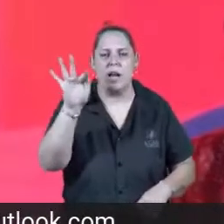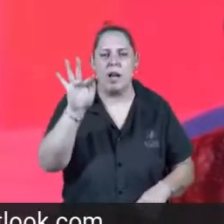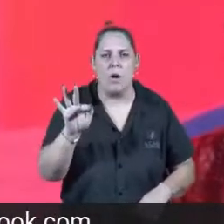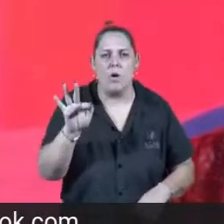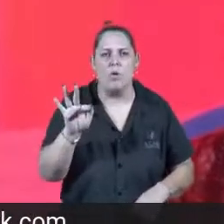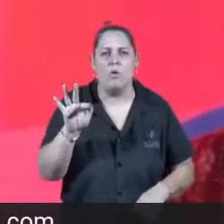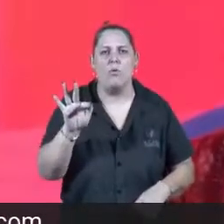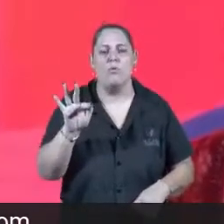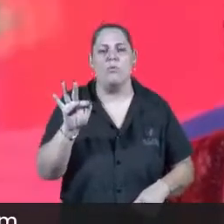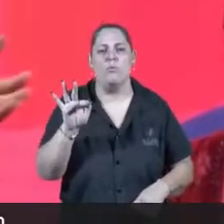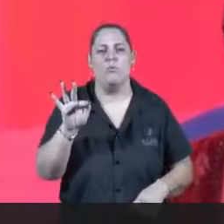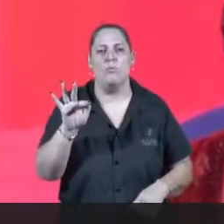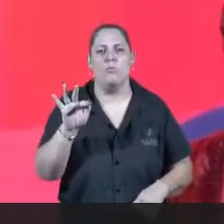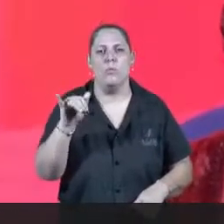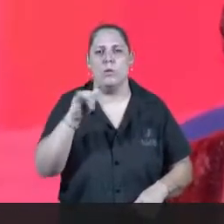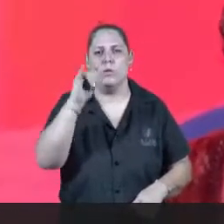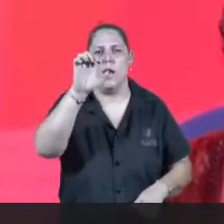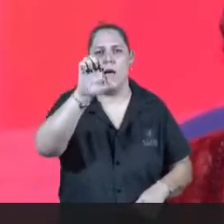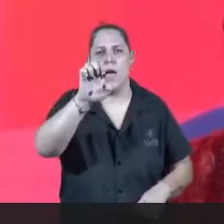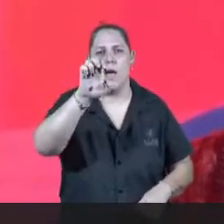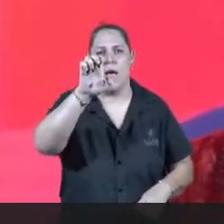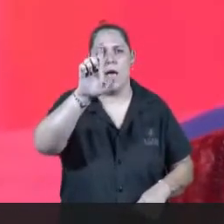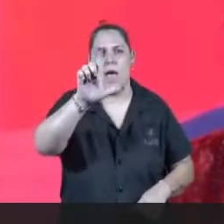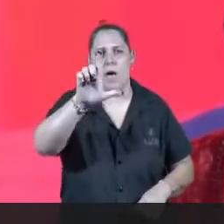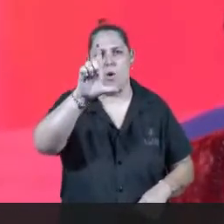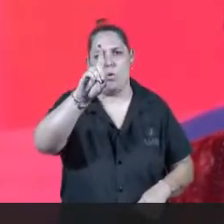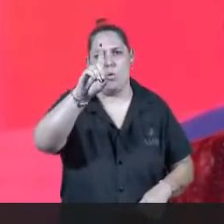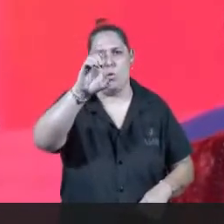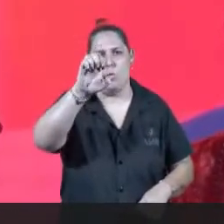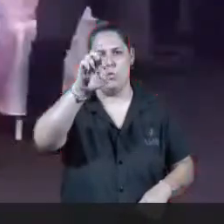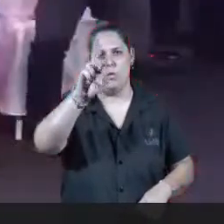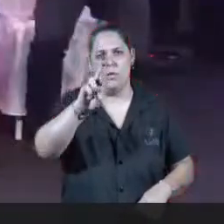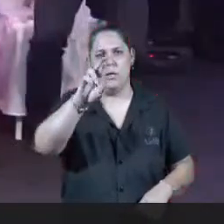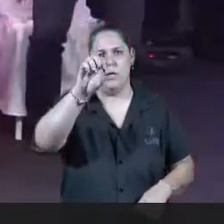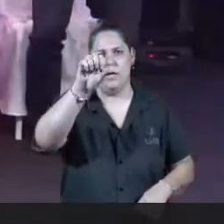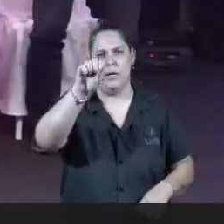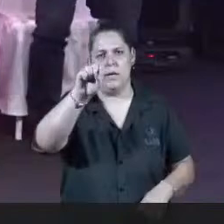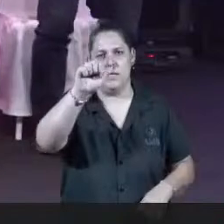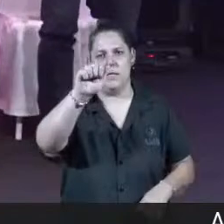o nosso deputado Helder Salomão. Helder.